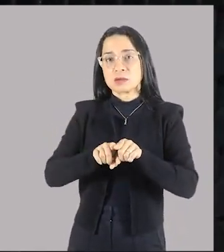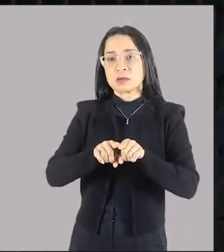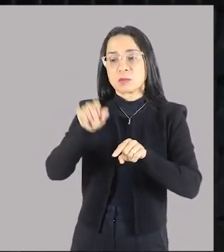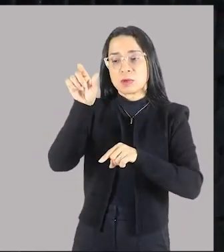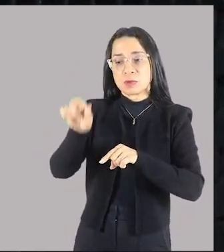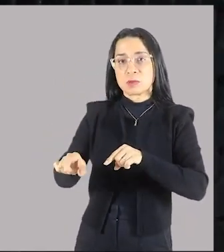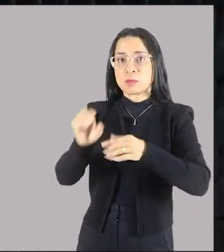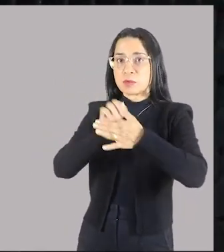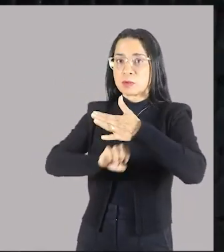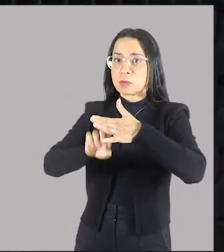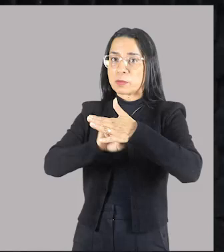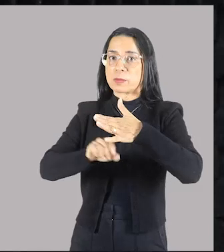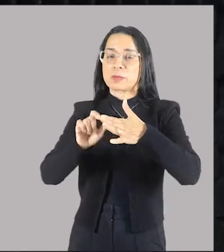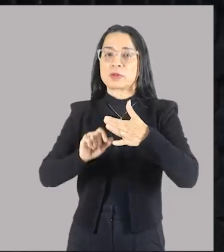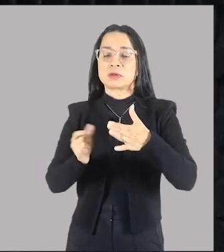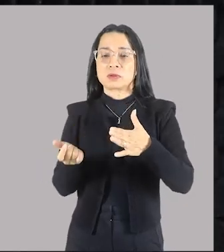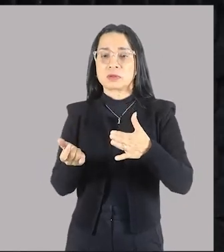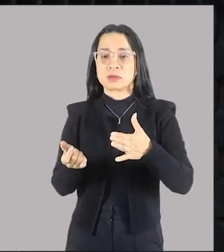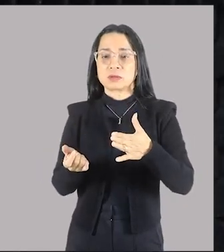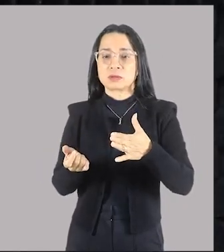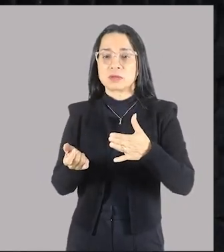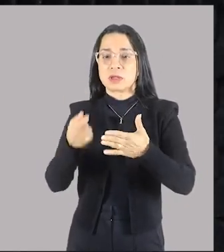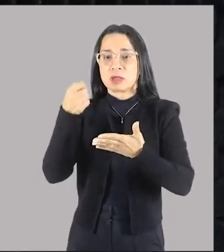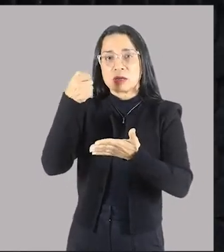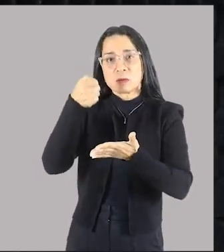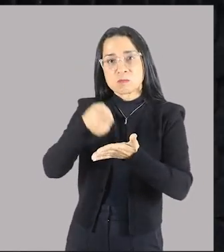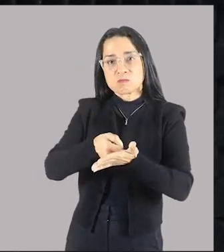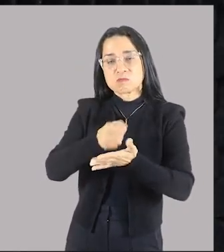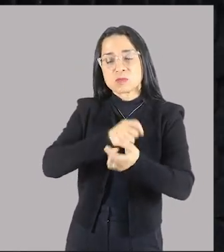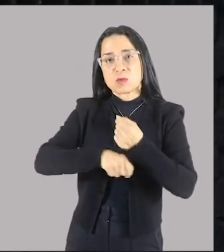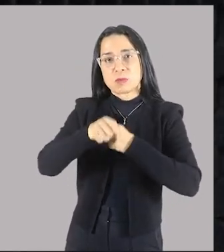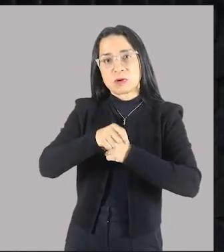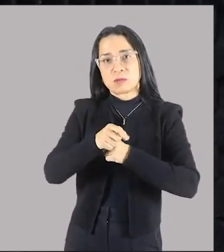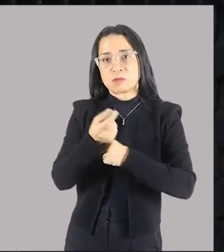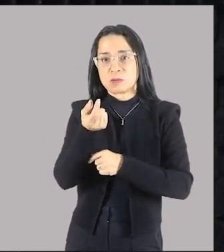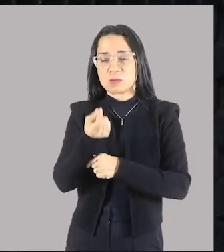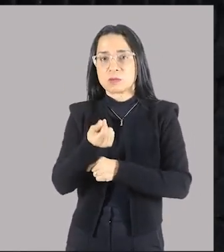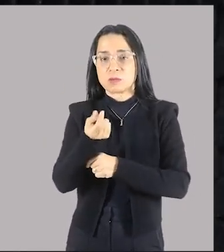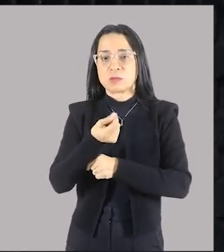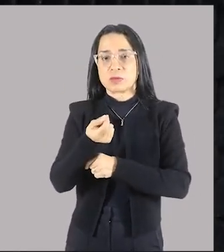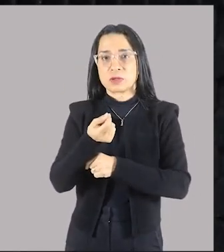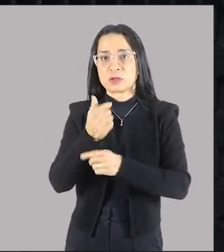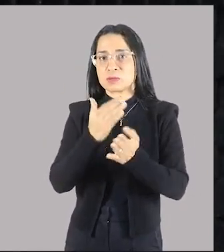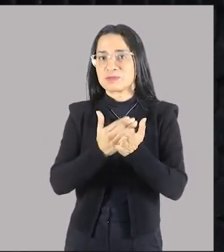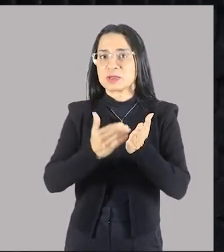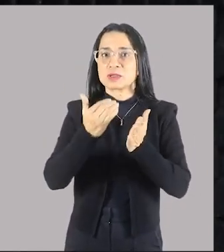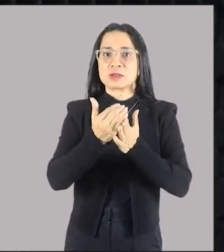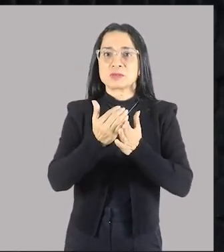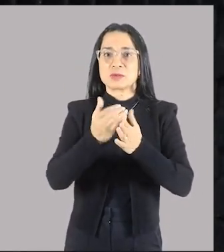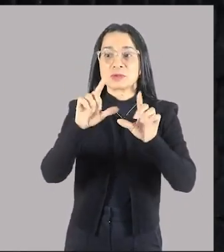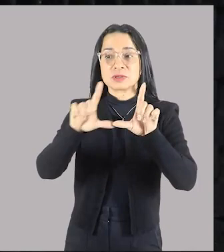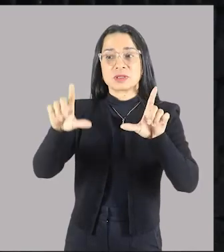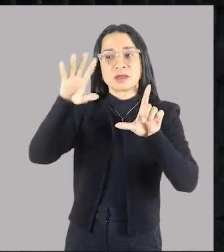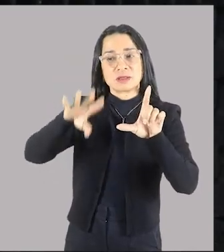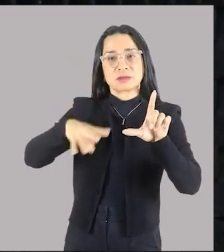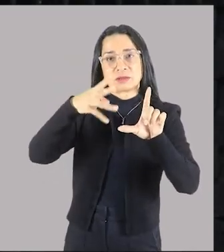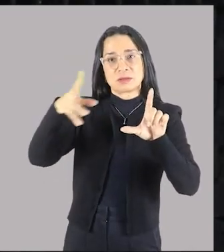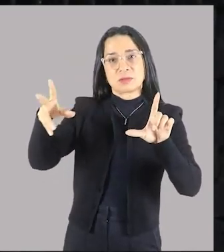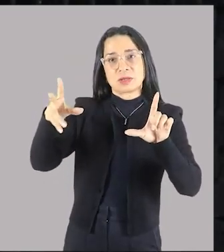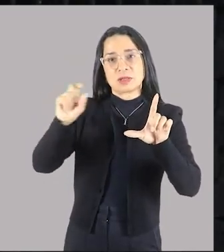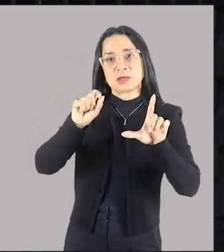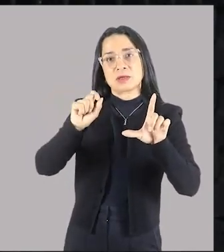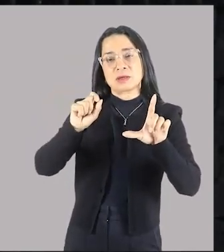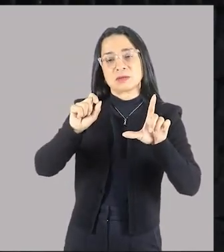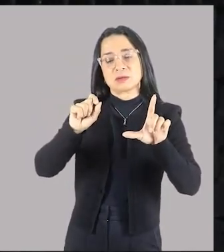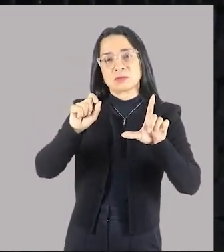que cobravam o preço acima do que estava na tabela. Isso é ágil. Eu mesmo me lembro